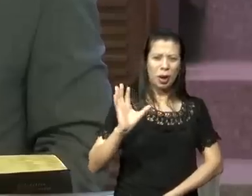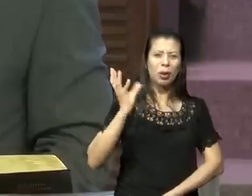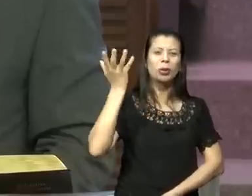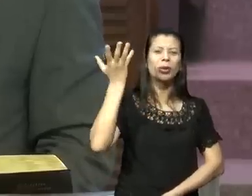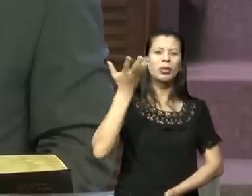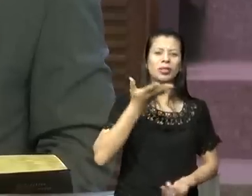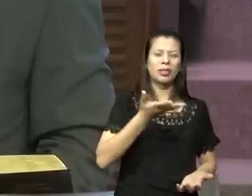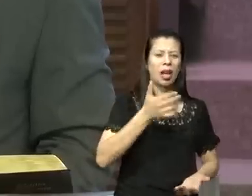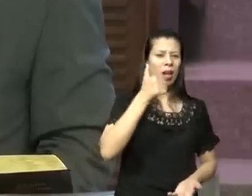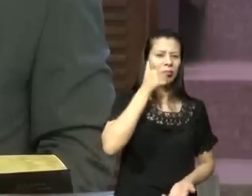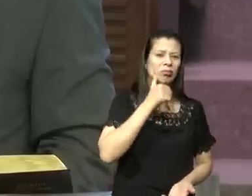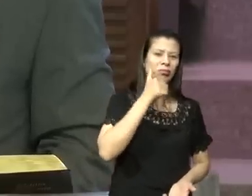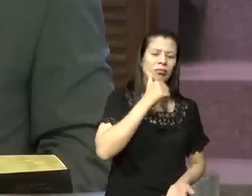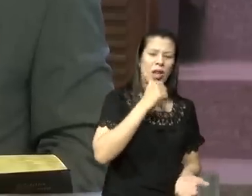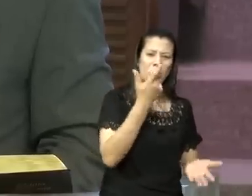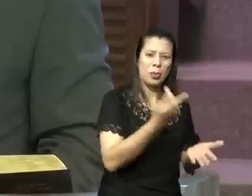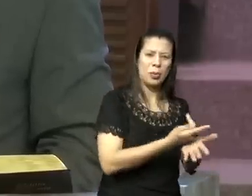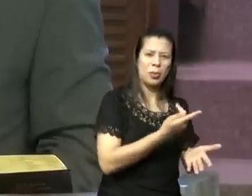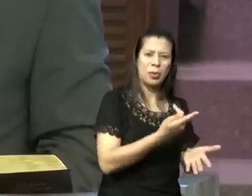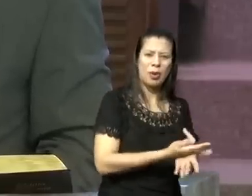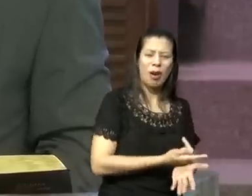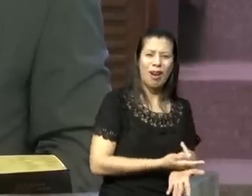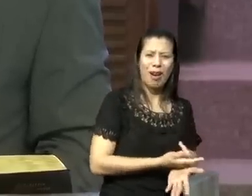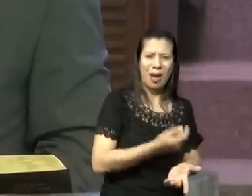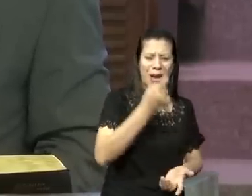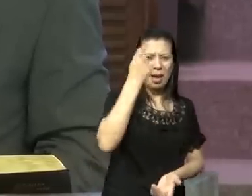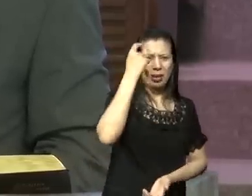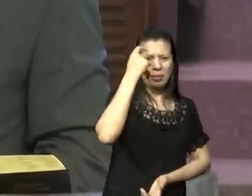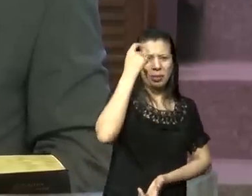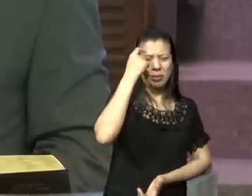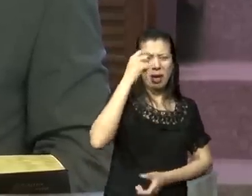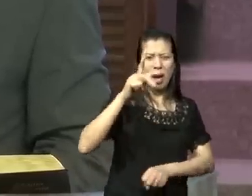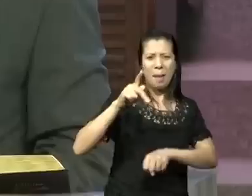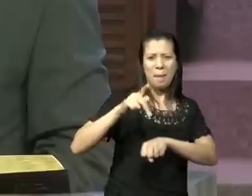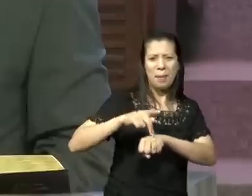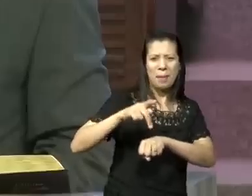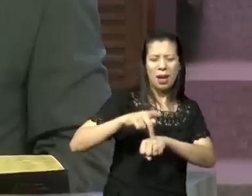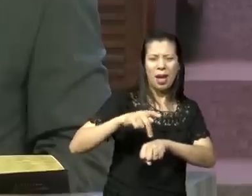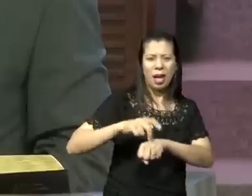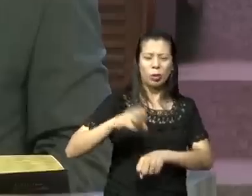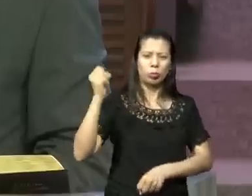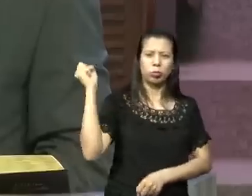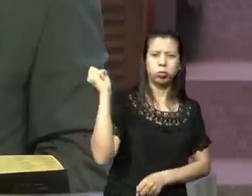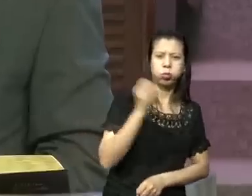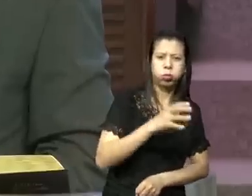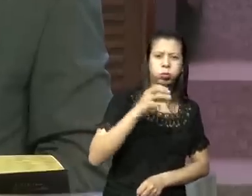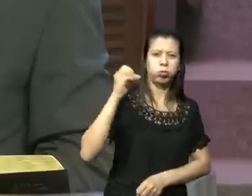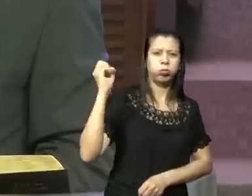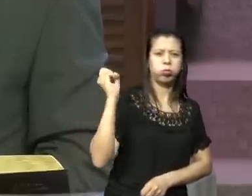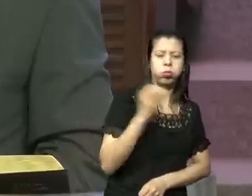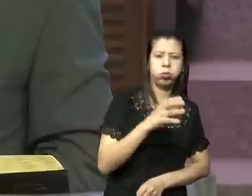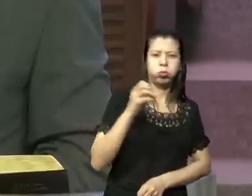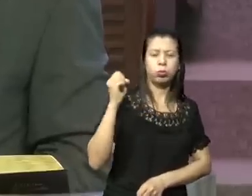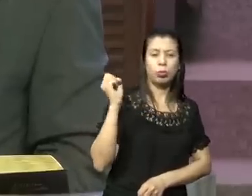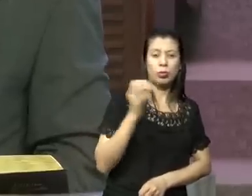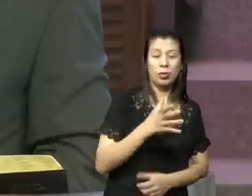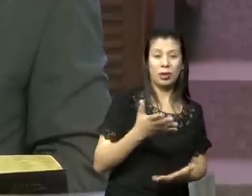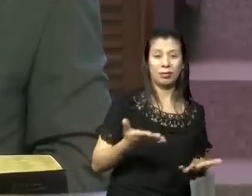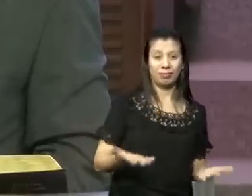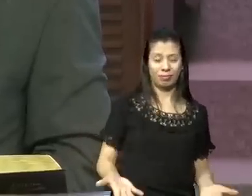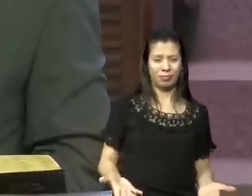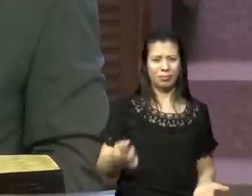desovéis 59 que eles queriam jogar em Jesus se possível eles